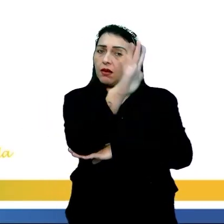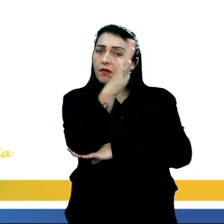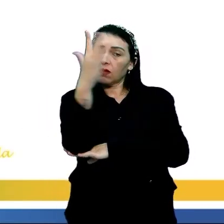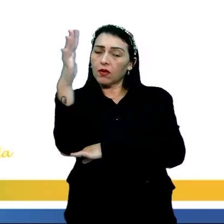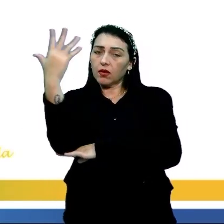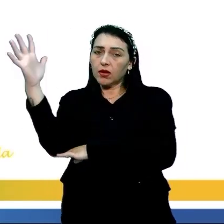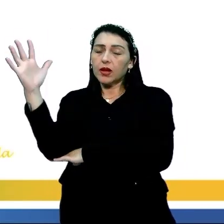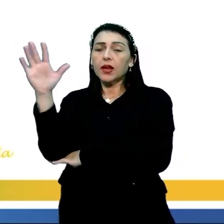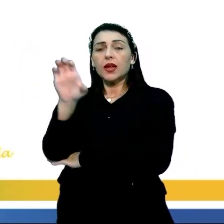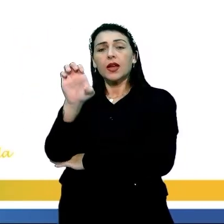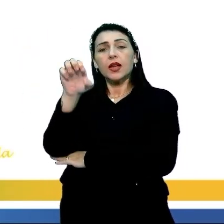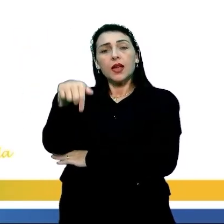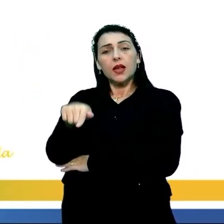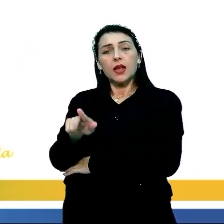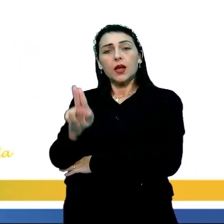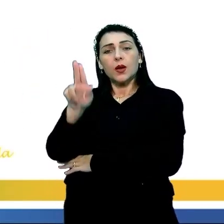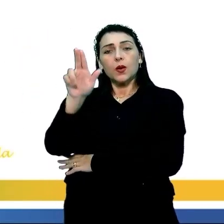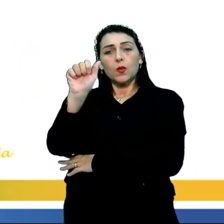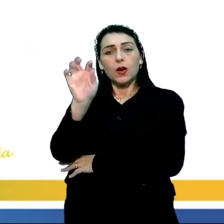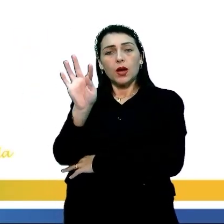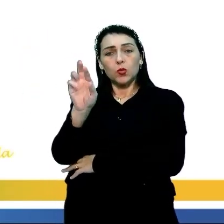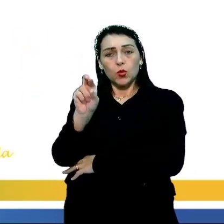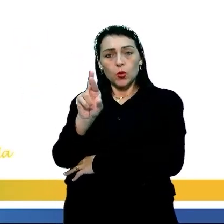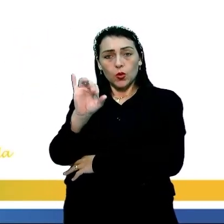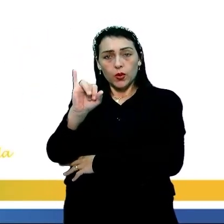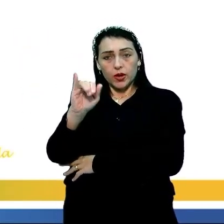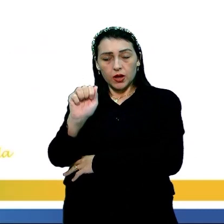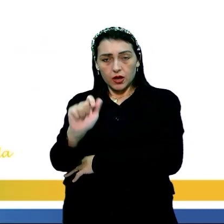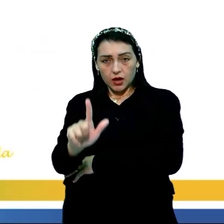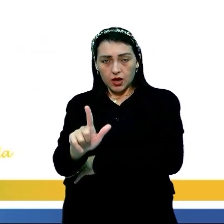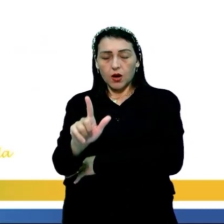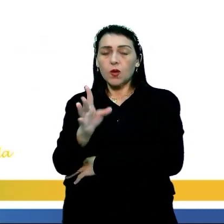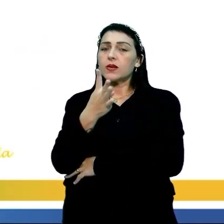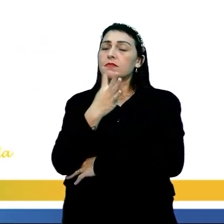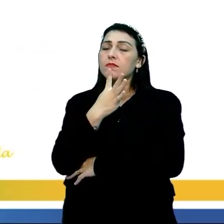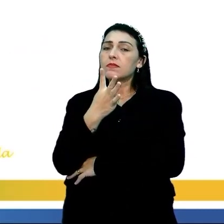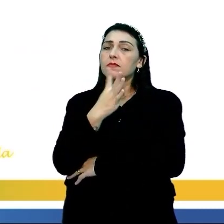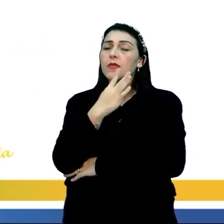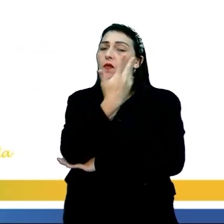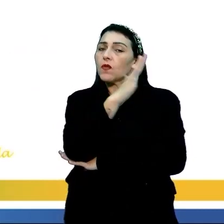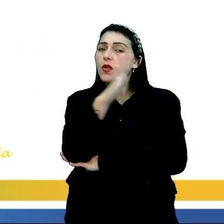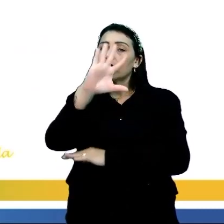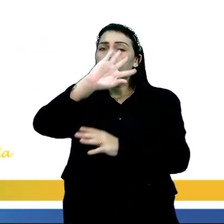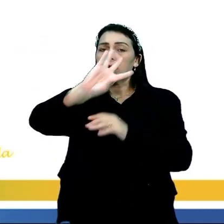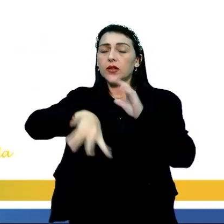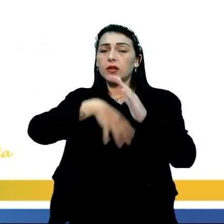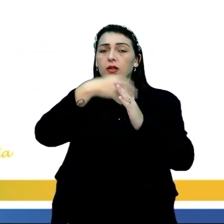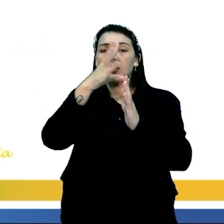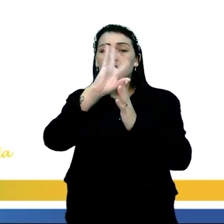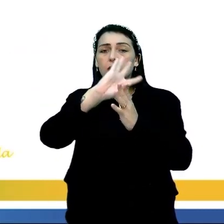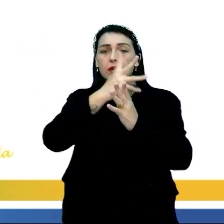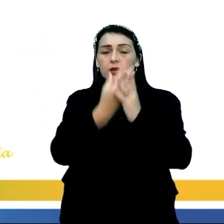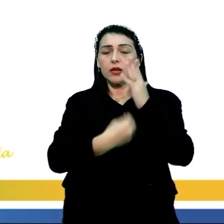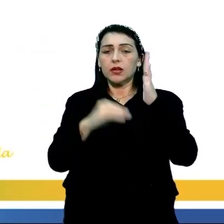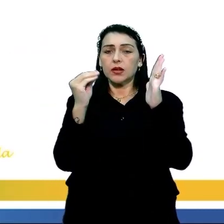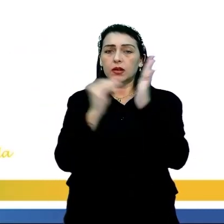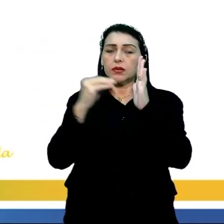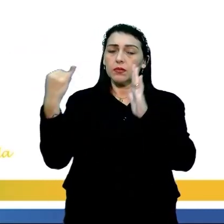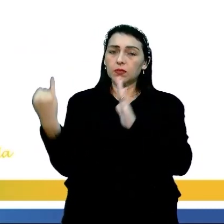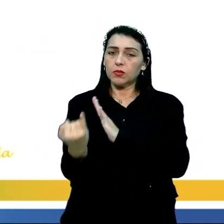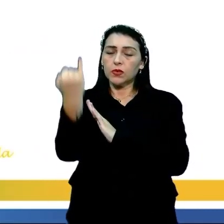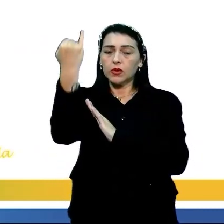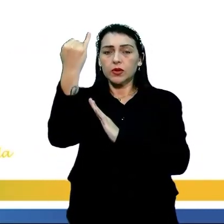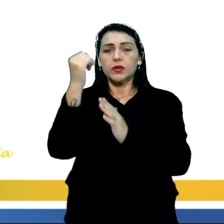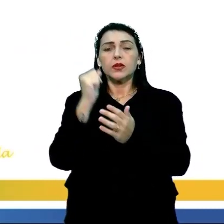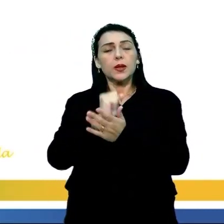floresta equatorial, a presença dessa floresta, conhecida como floresta amazônica, que é uma das importantes aí,